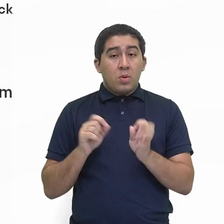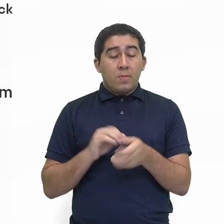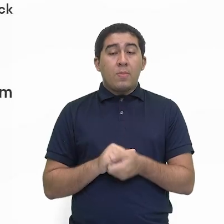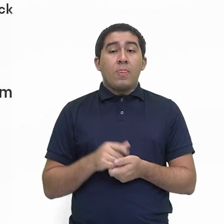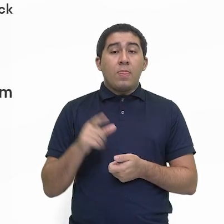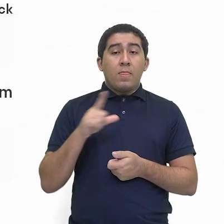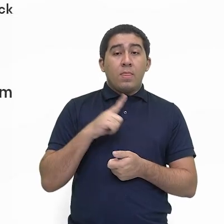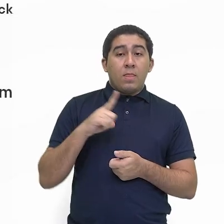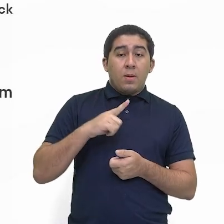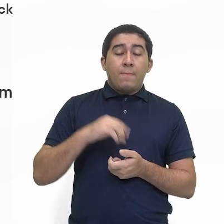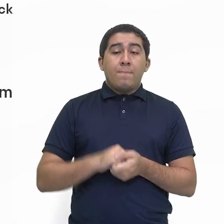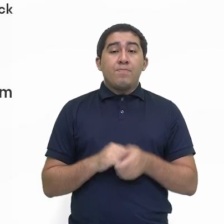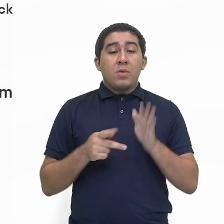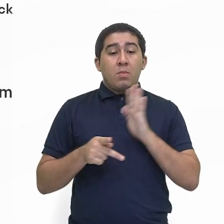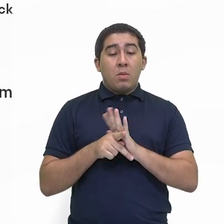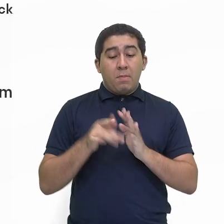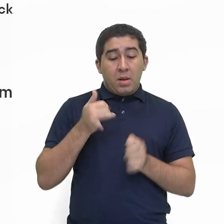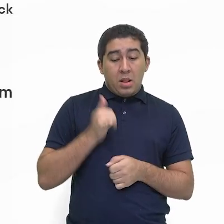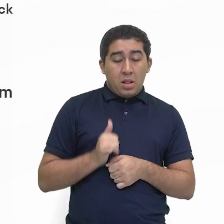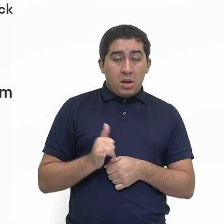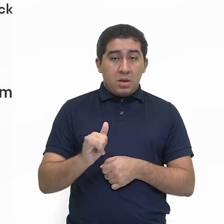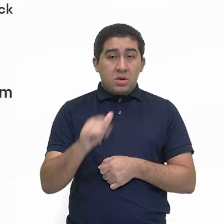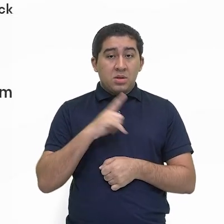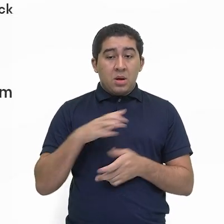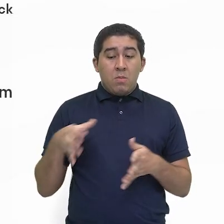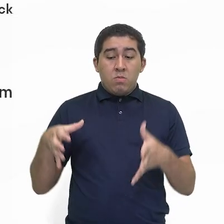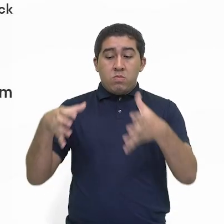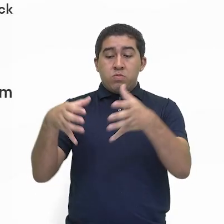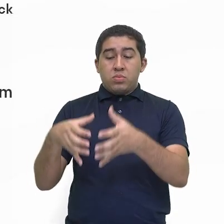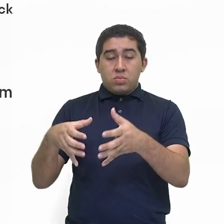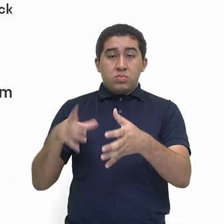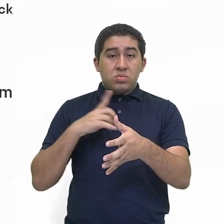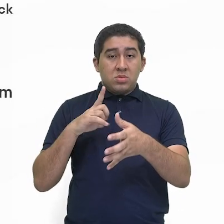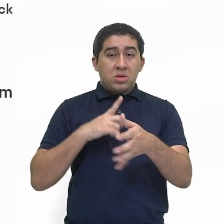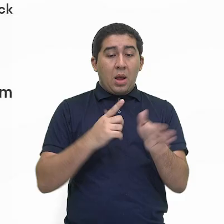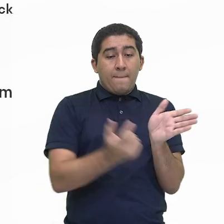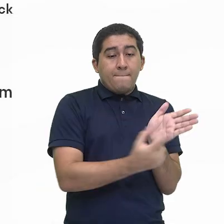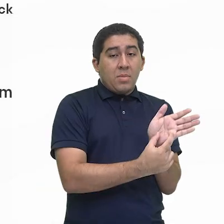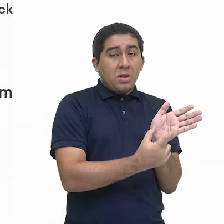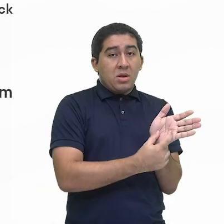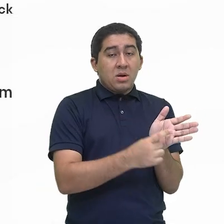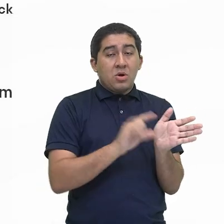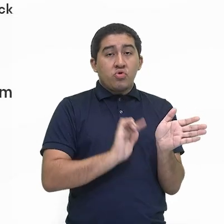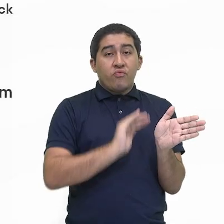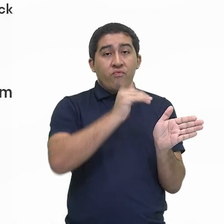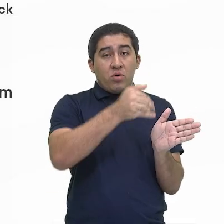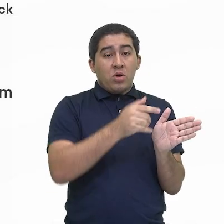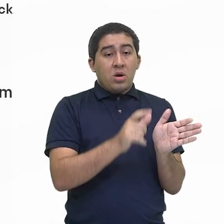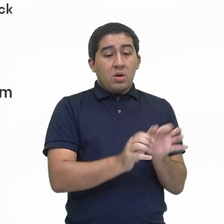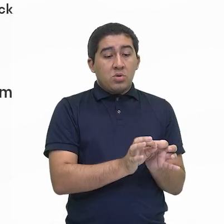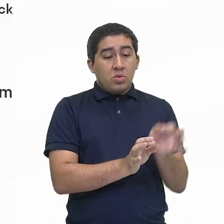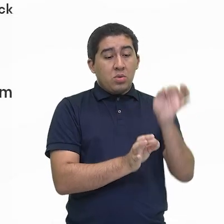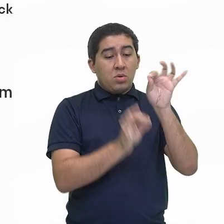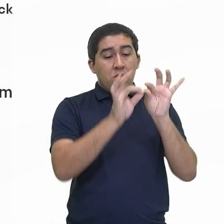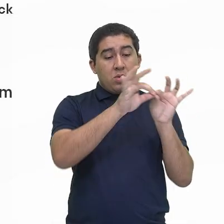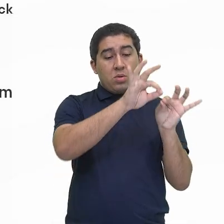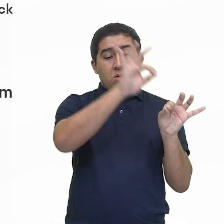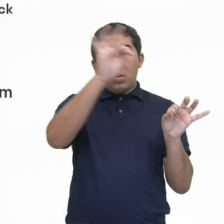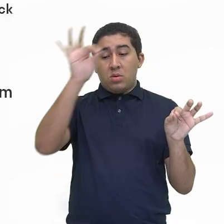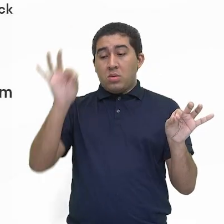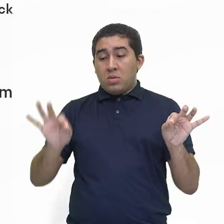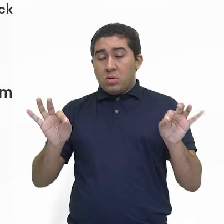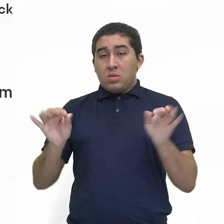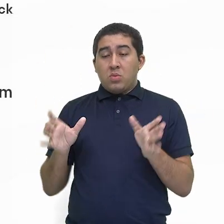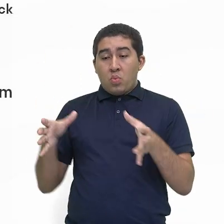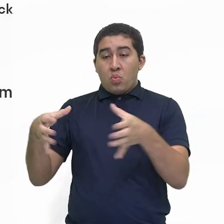pela passagem de corrente elétrica vinda de uma fonte externa, tá? Como você vê aí